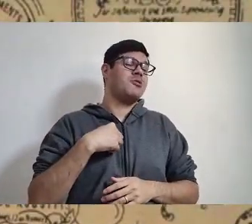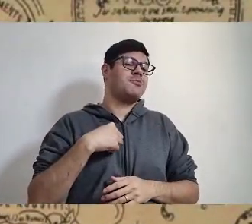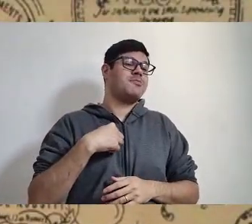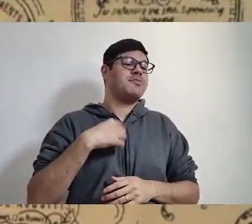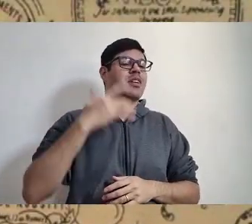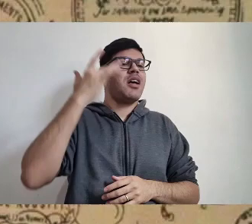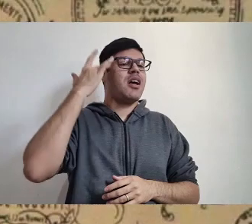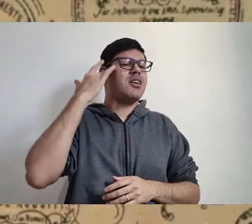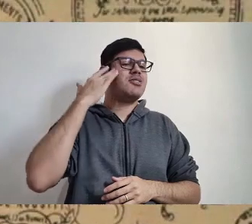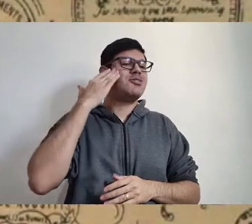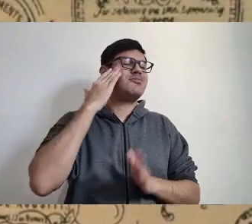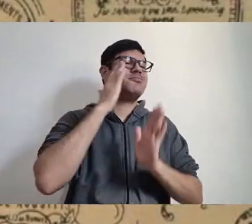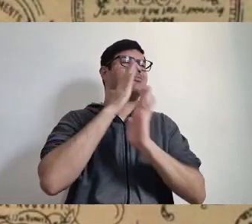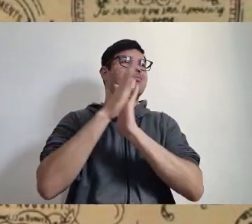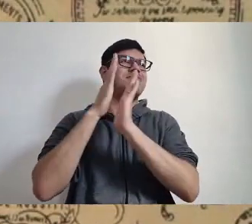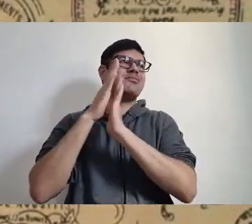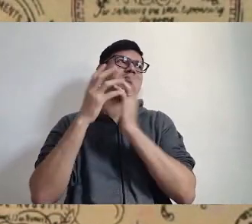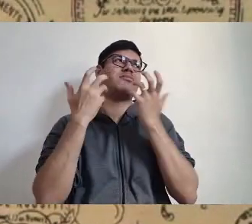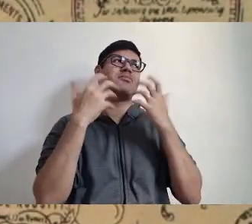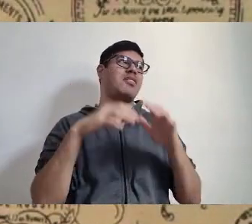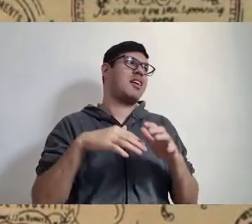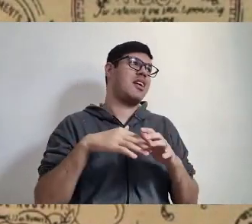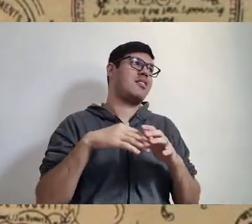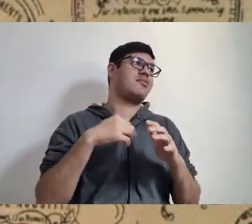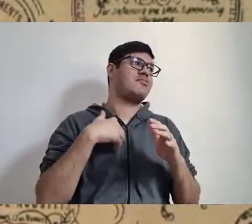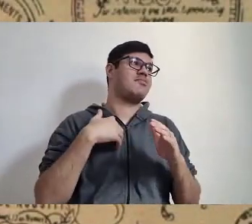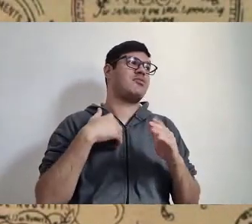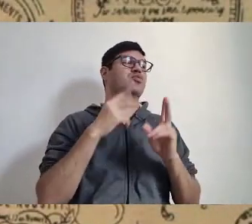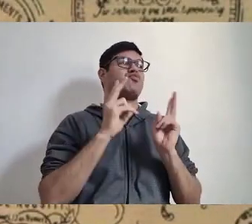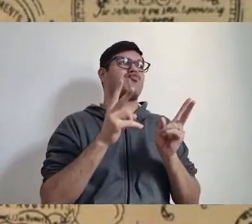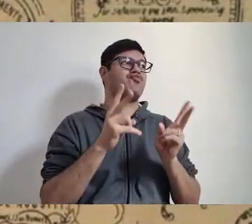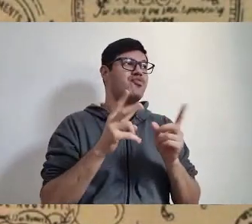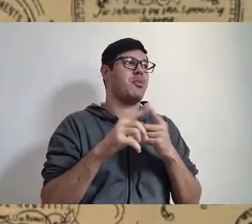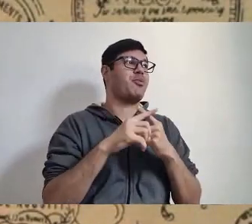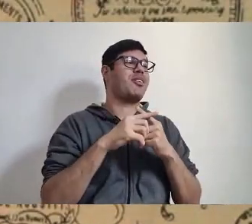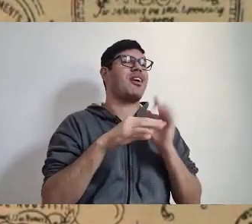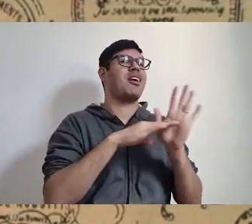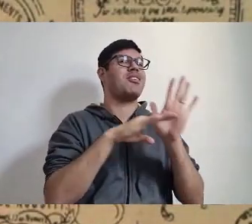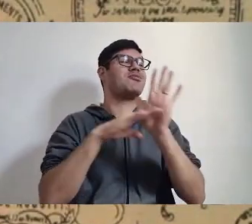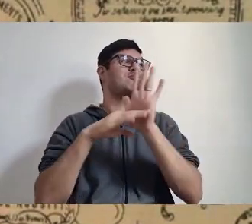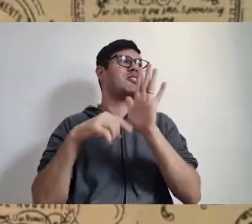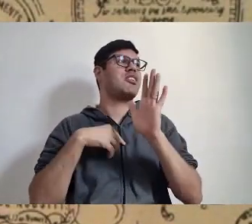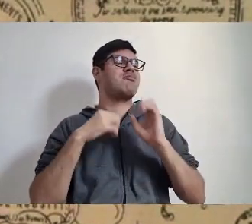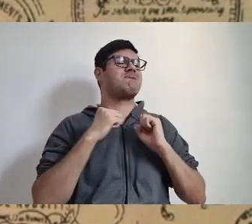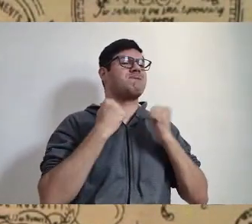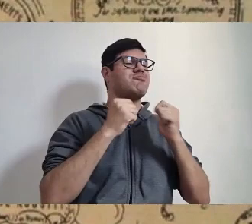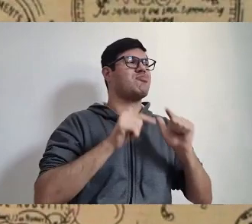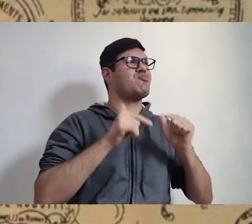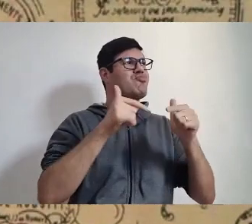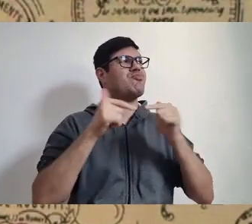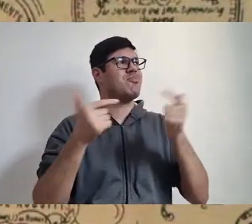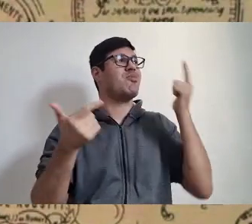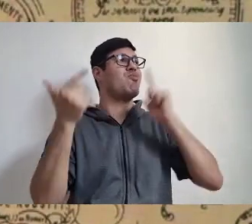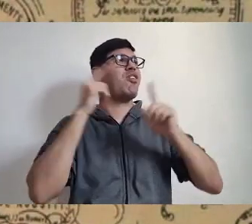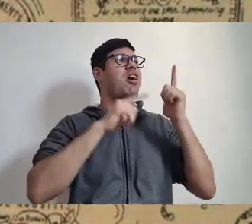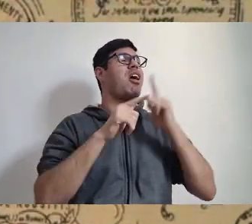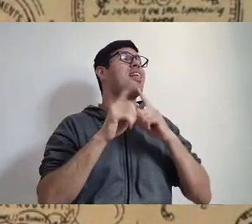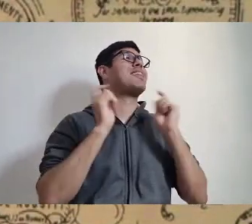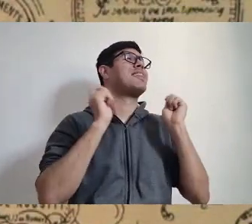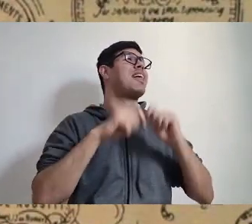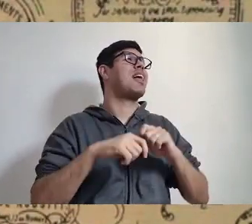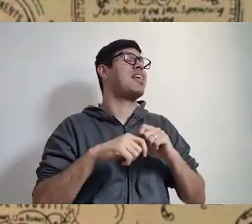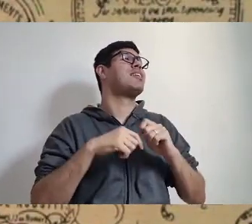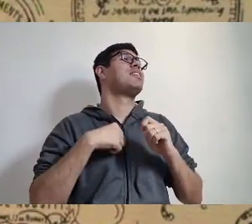quando a gente consegue fazer algo por alguém. Sabe? E aí você saber que você lutou por aquilo, você conseguiu, porque a pessoa não